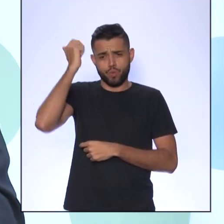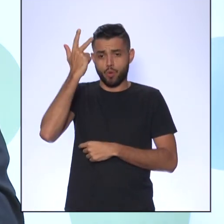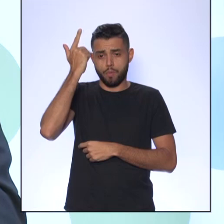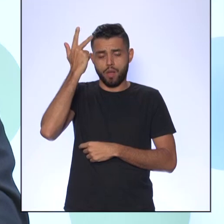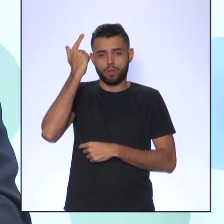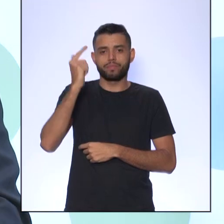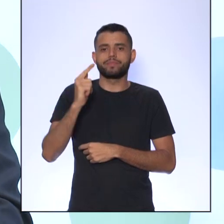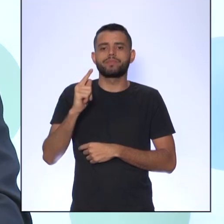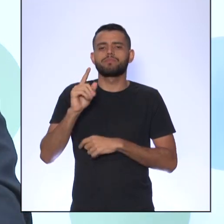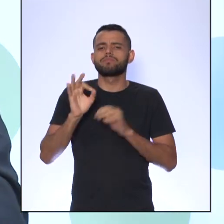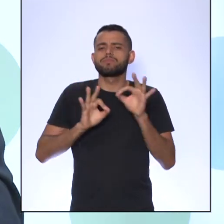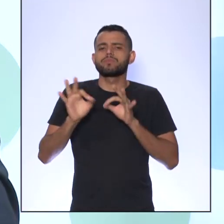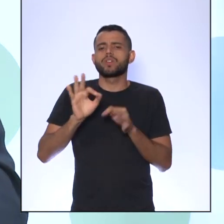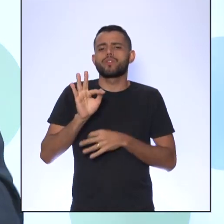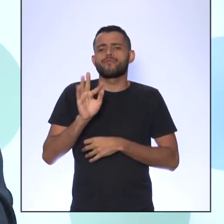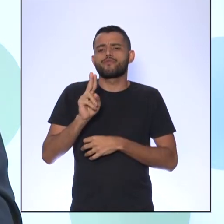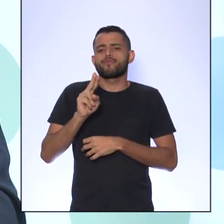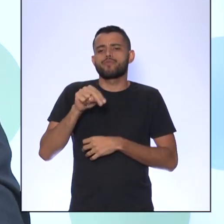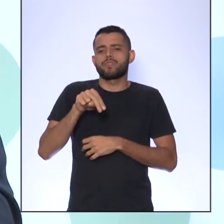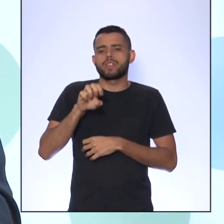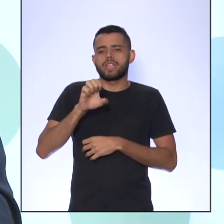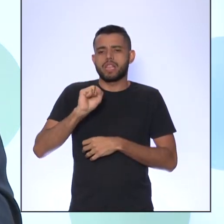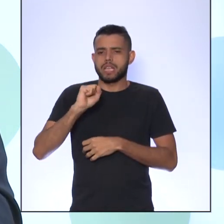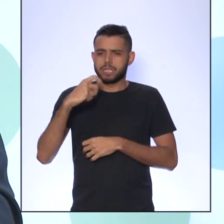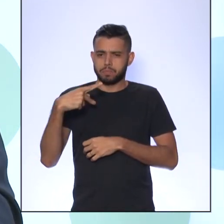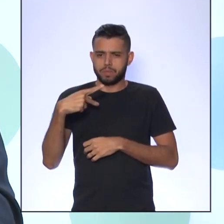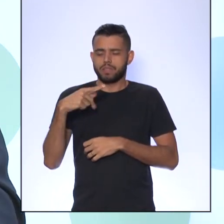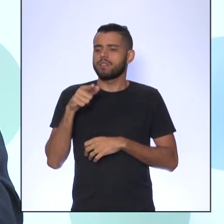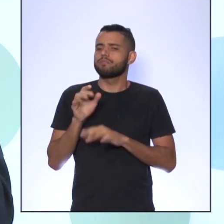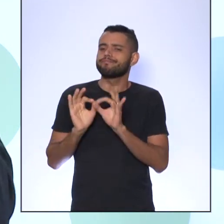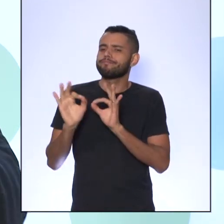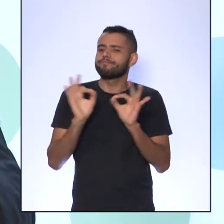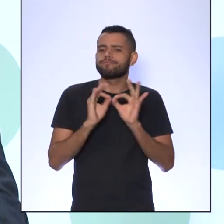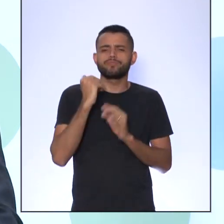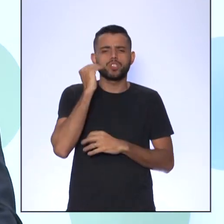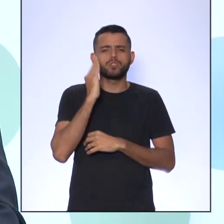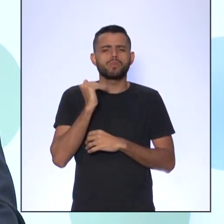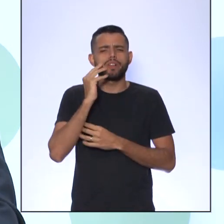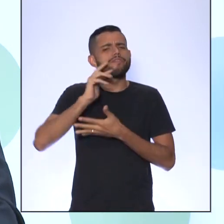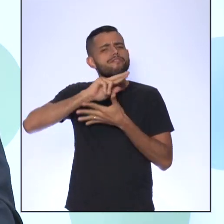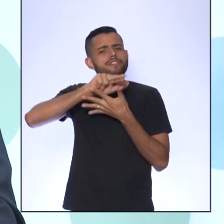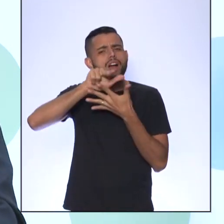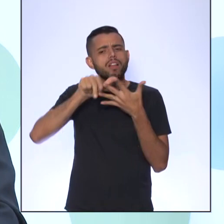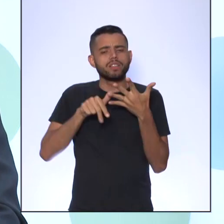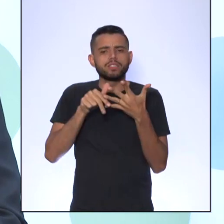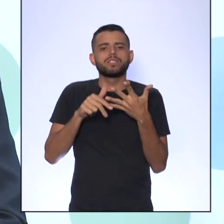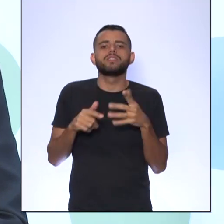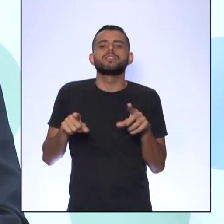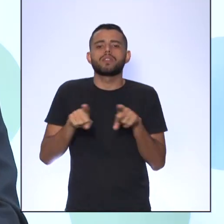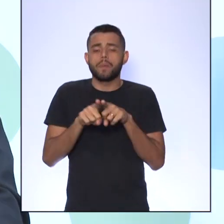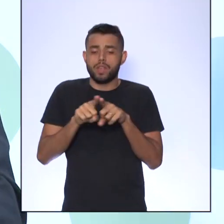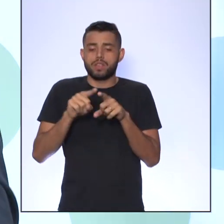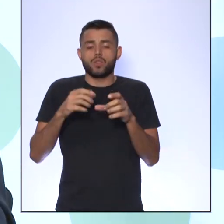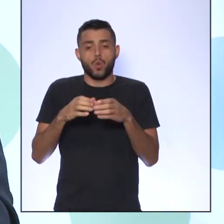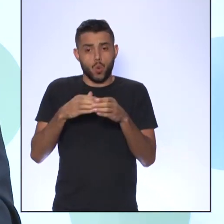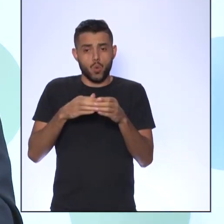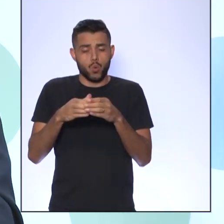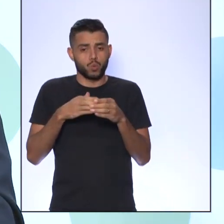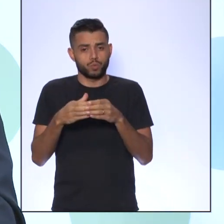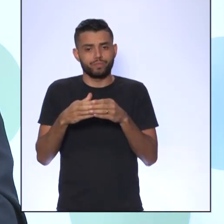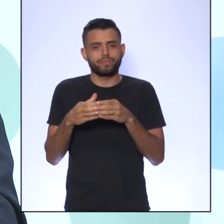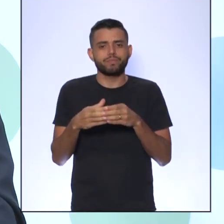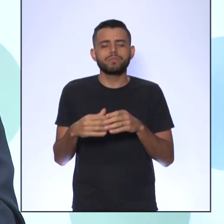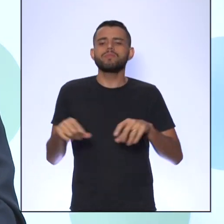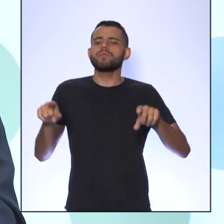pela Fundação VUNESP, uma fundação essa que prepara vestibulares para diversas instituições e também concursos públicos,